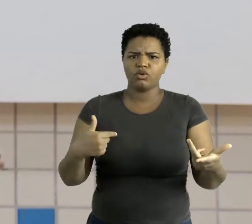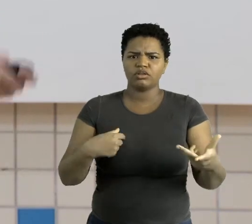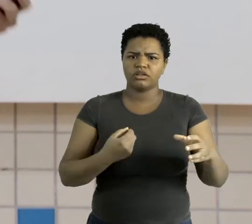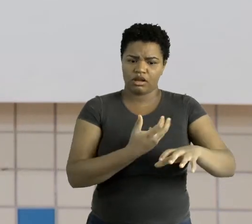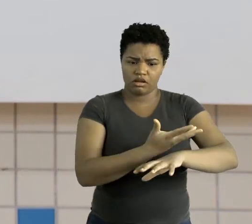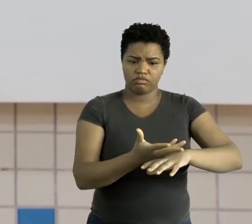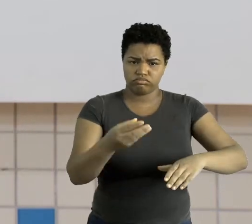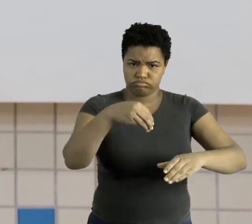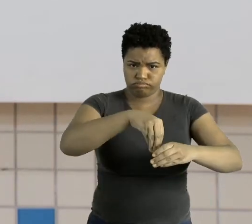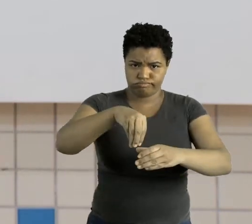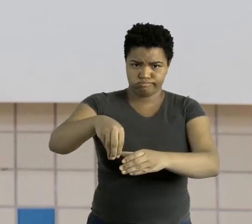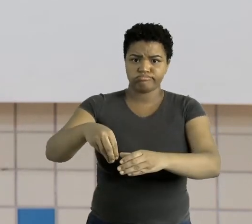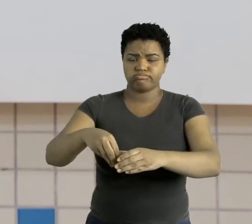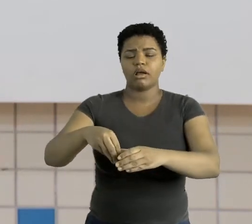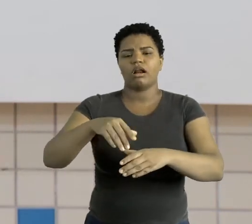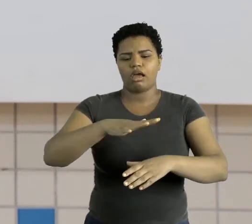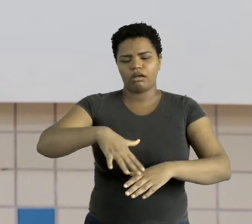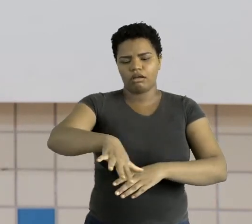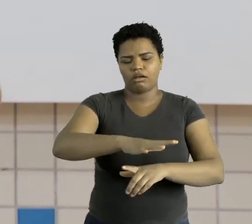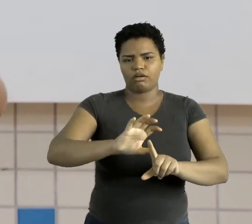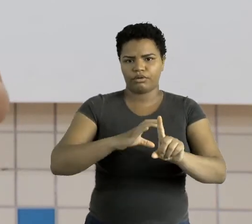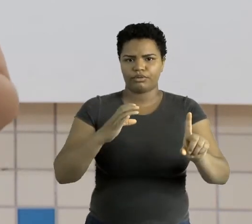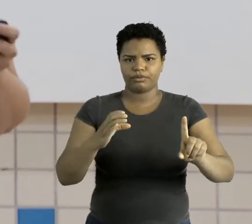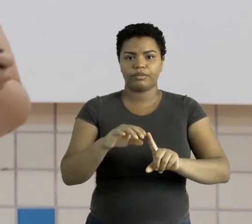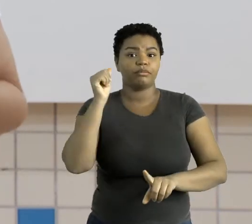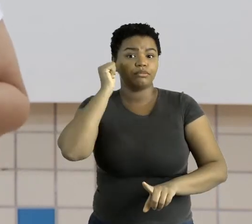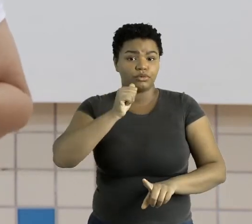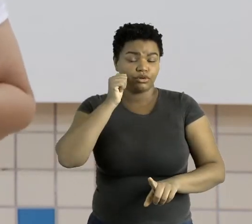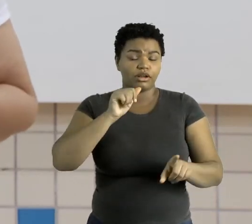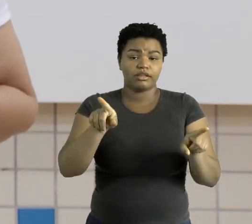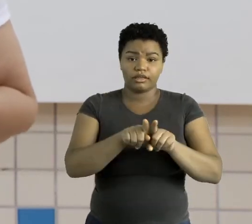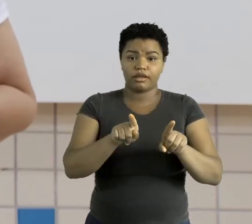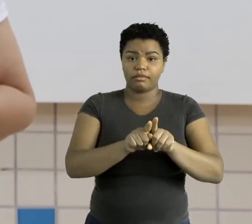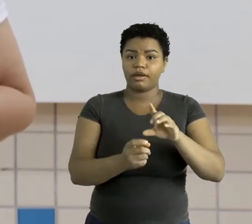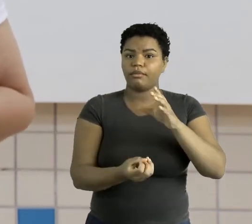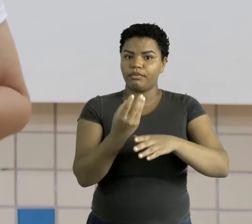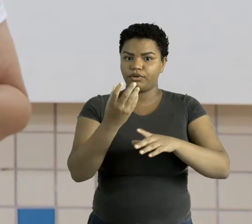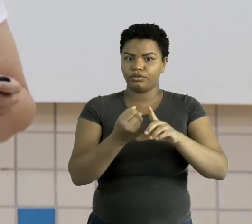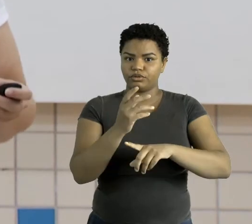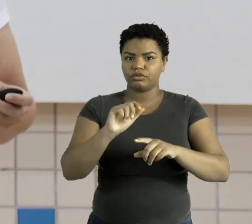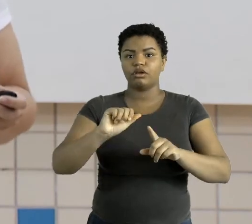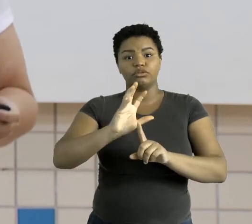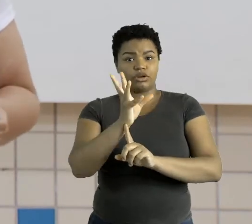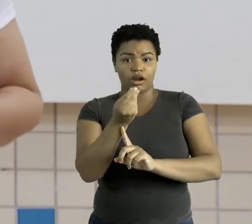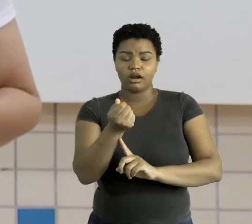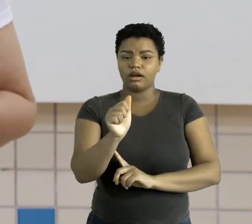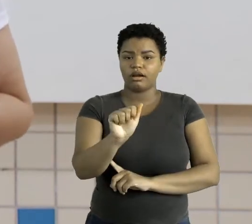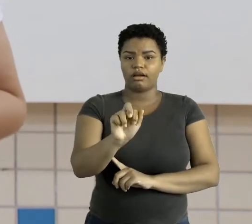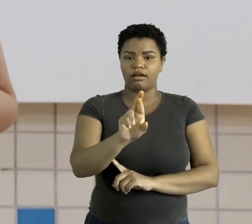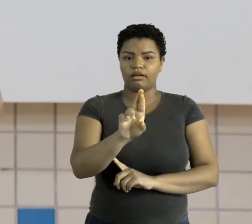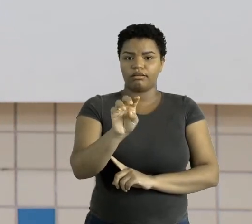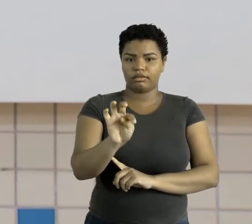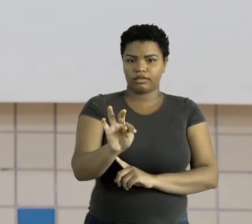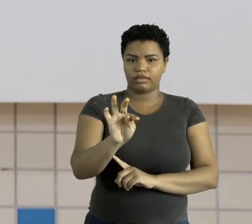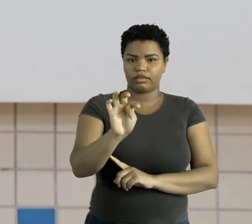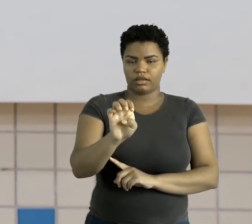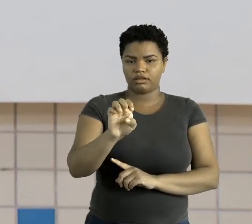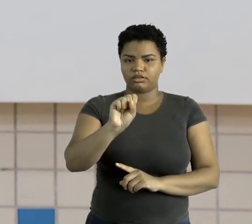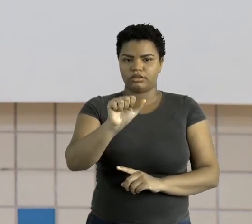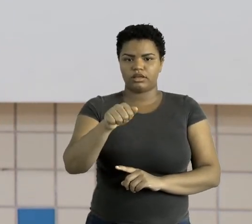comunidade. As mulheres também, elas se reúnem muito para a produção de artesanato, que também é um tipo de